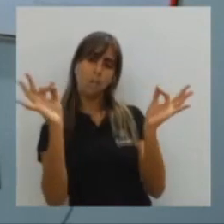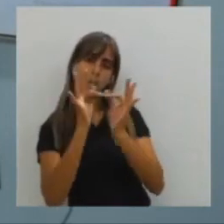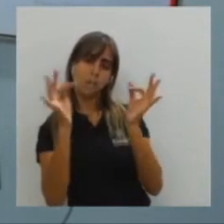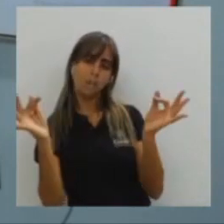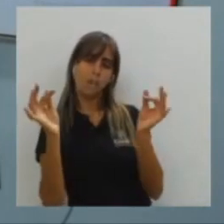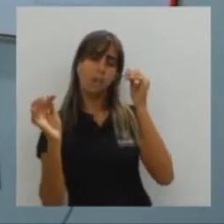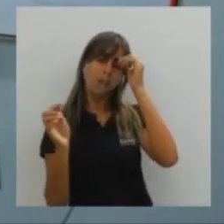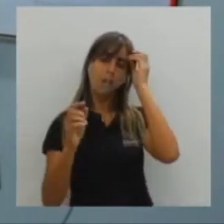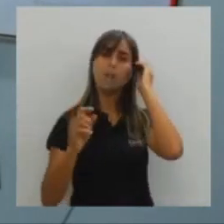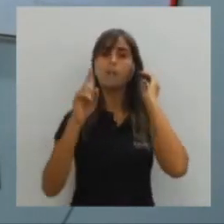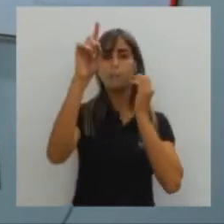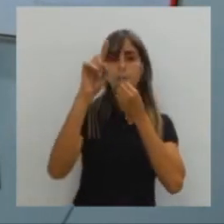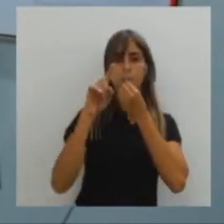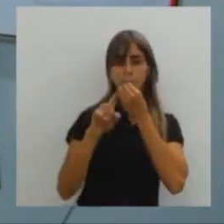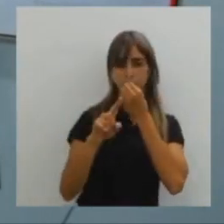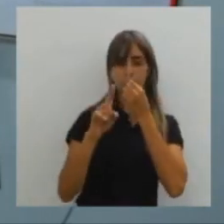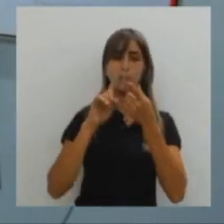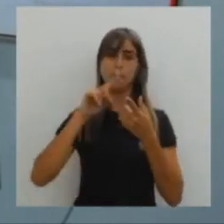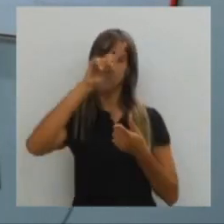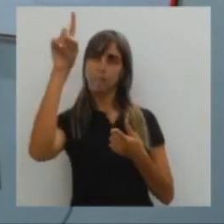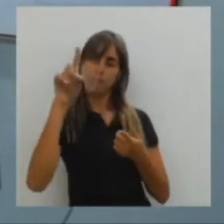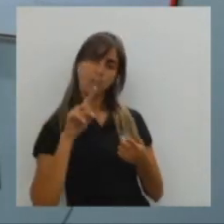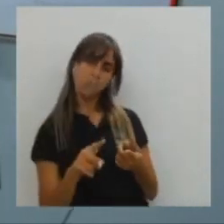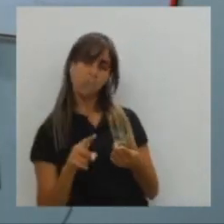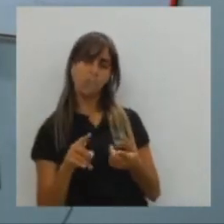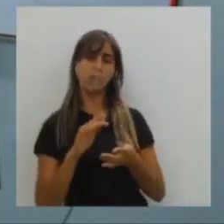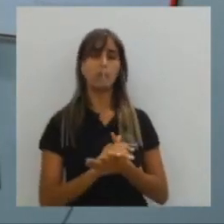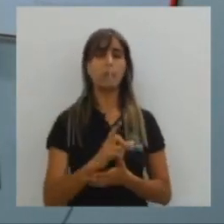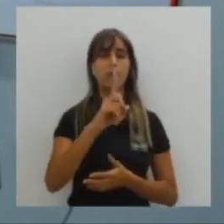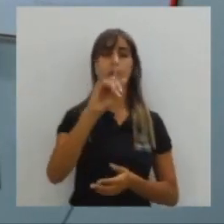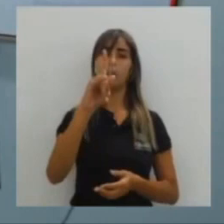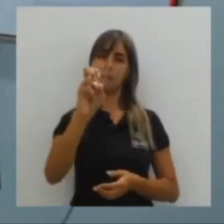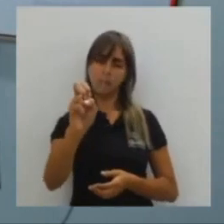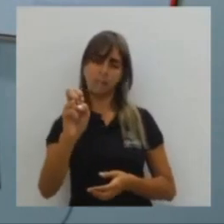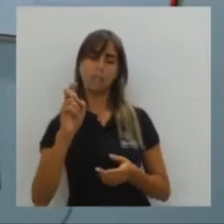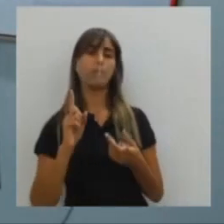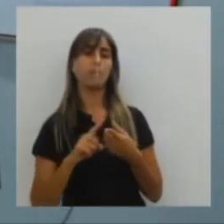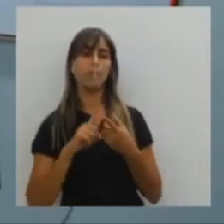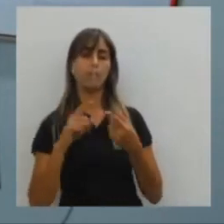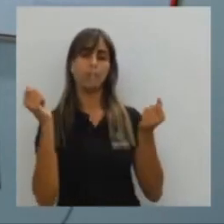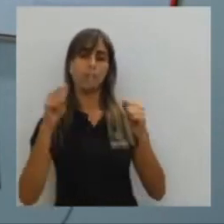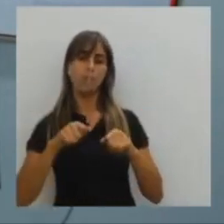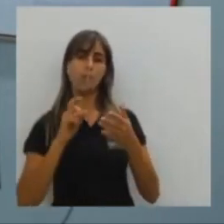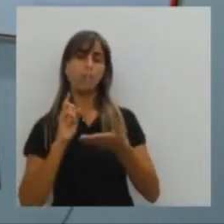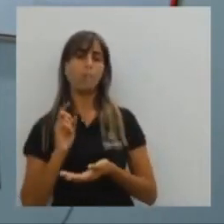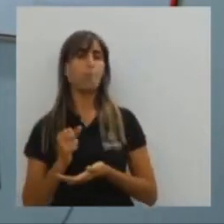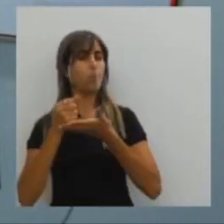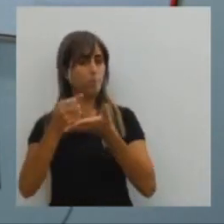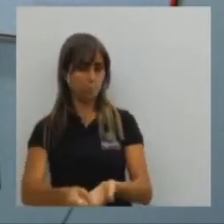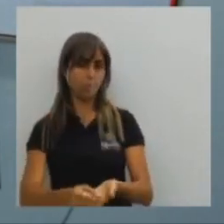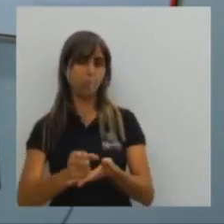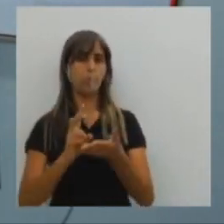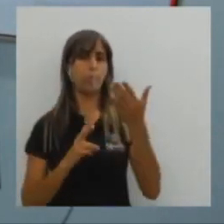da negativa e da pergunta, tá certo? Só que esse did aí, ele pode ser tanto um verbo auxiliar como um